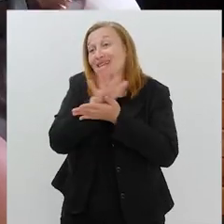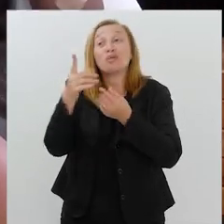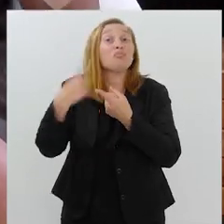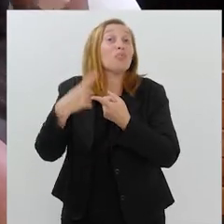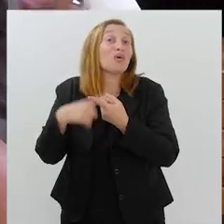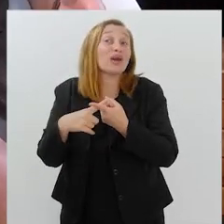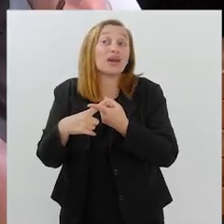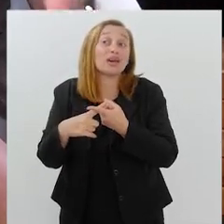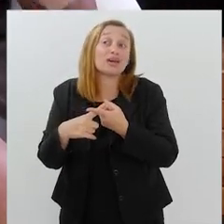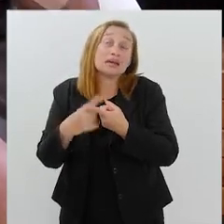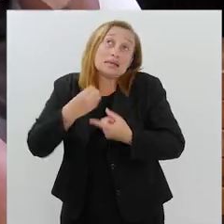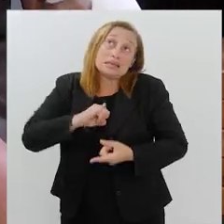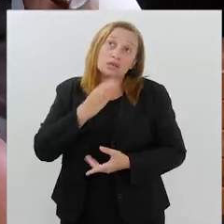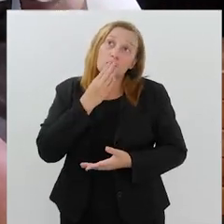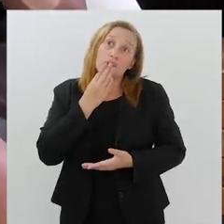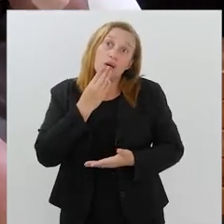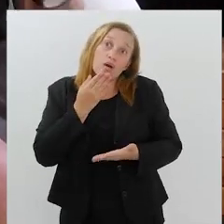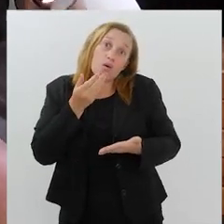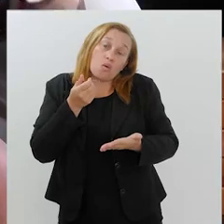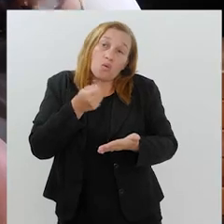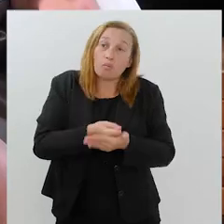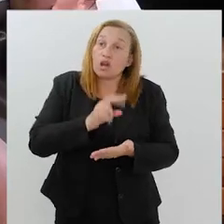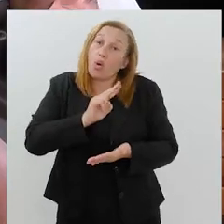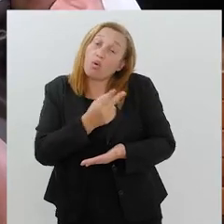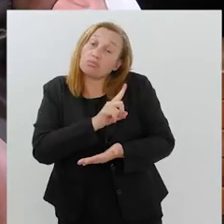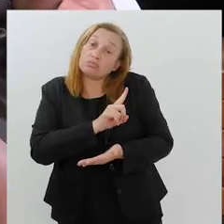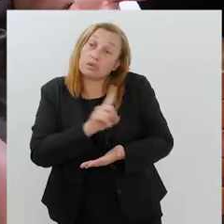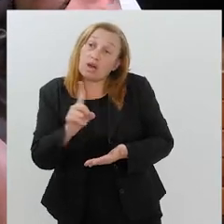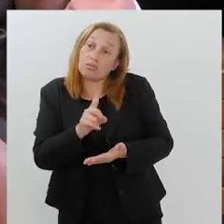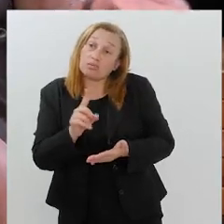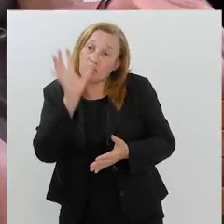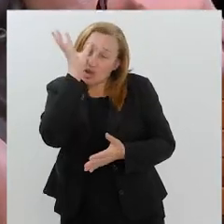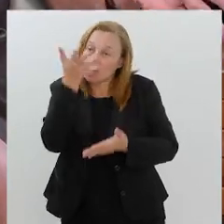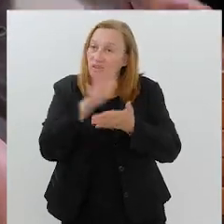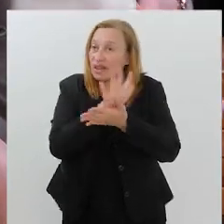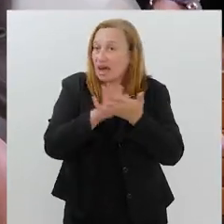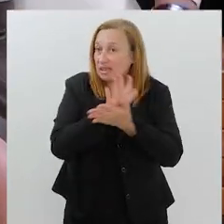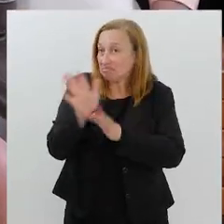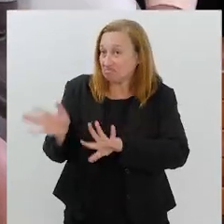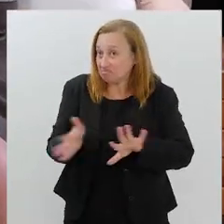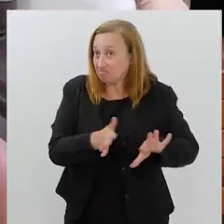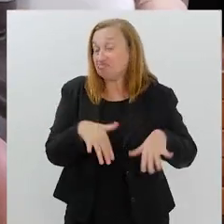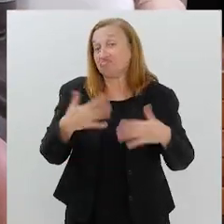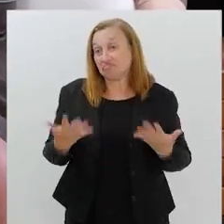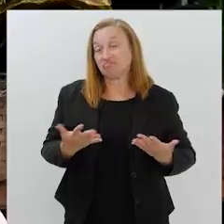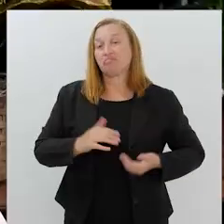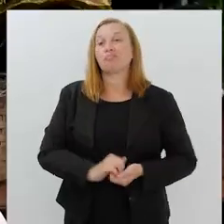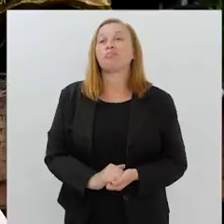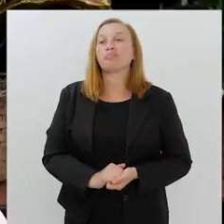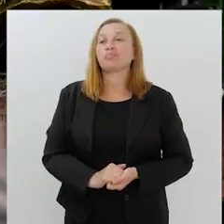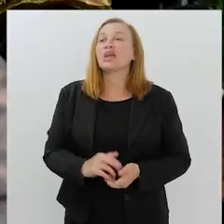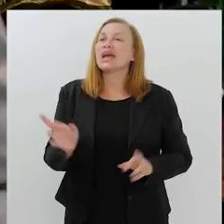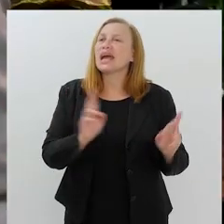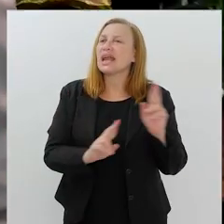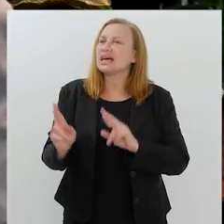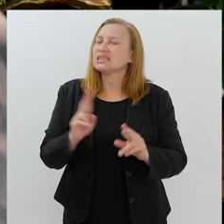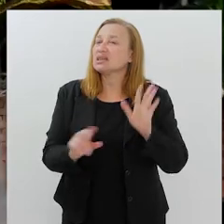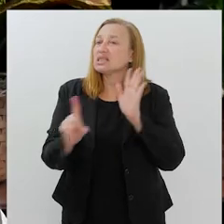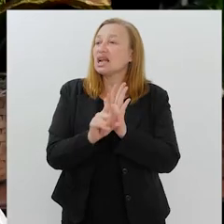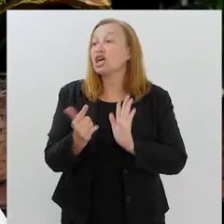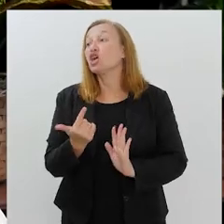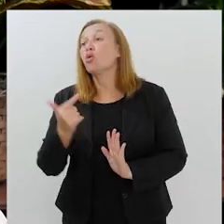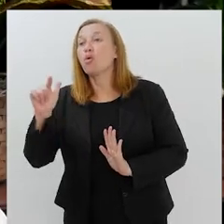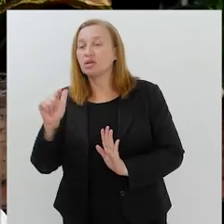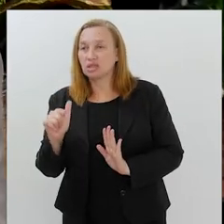Porque cumprir ou não cumprir não vai fazer a menor diferença né então eu acho que esse o cuidado que se tem que ter sim em